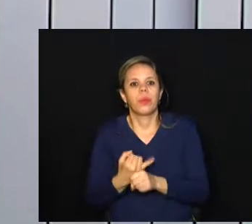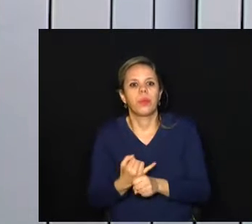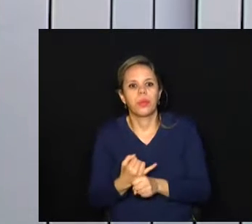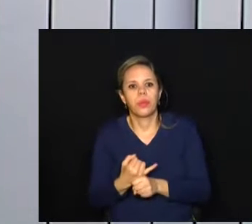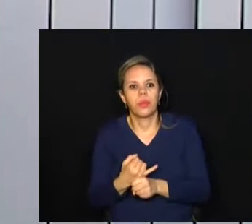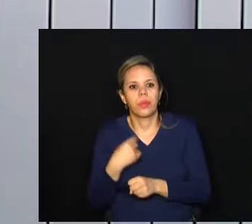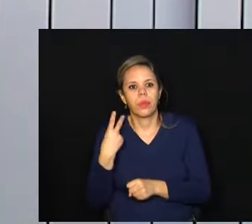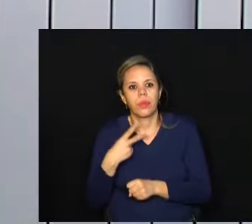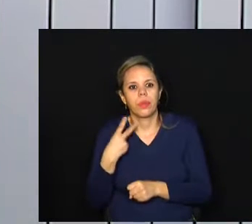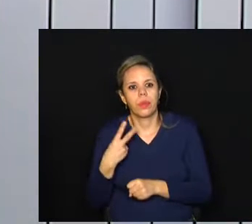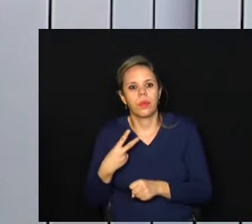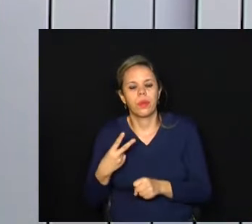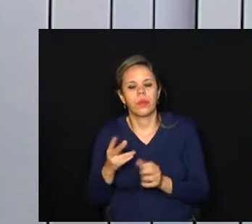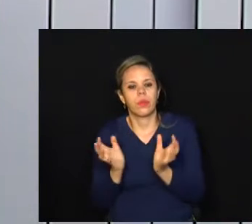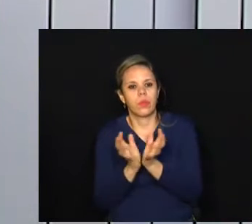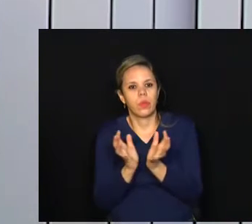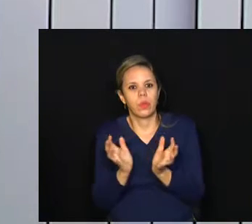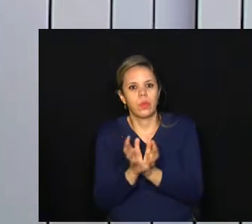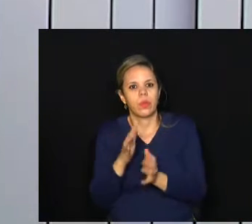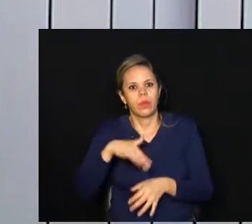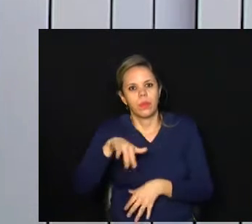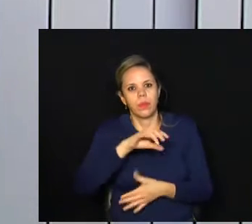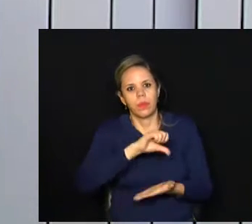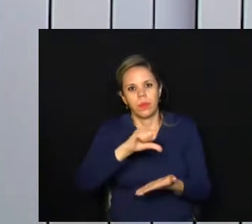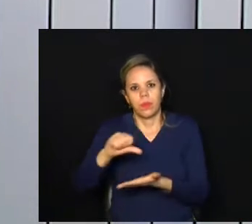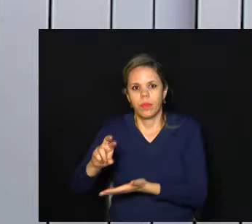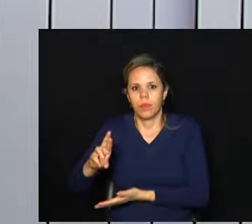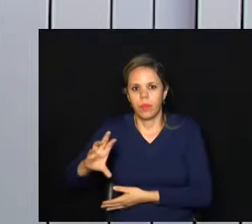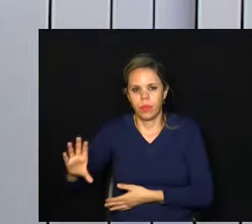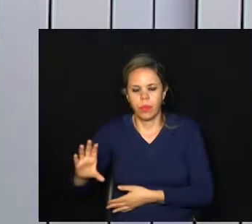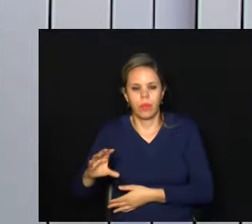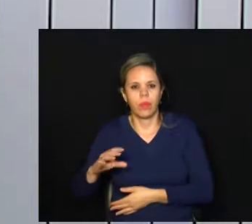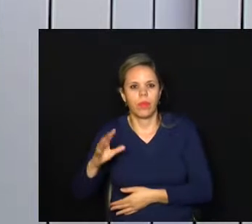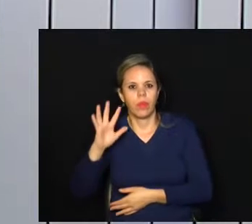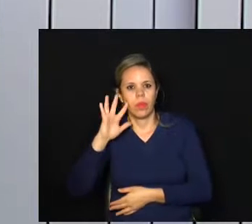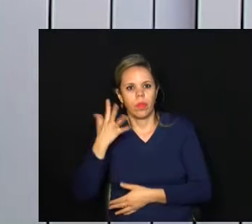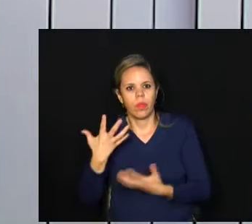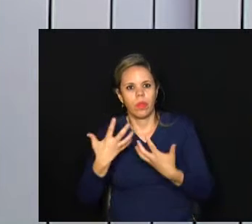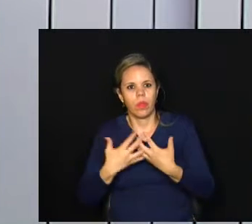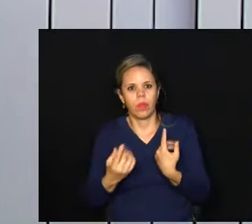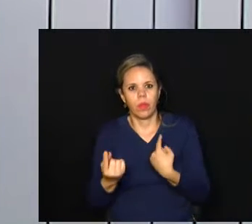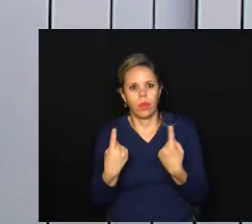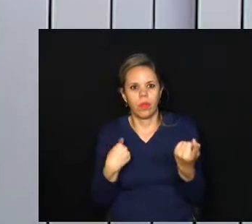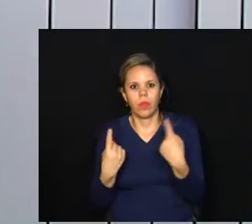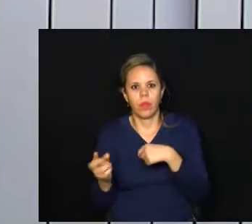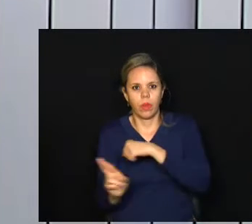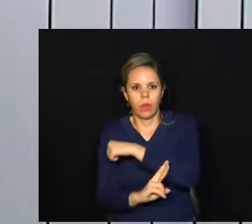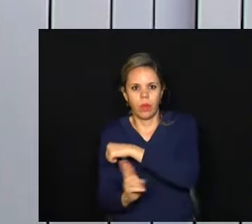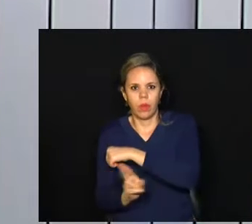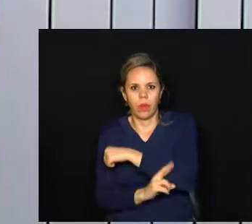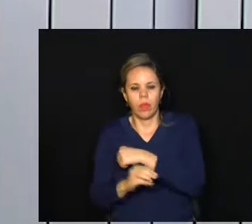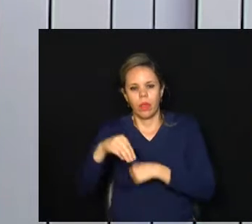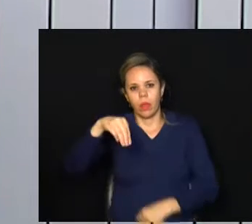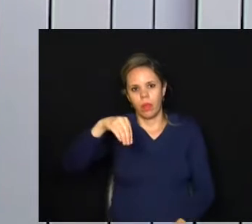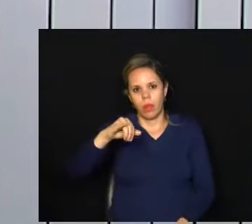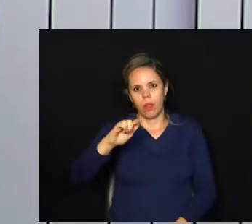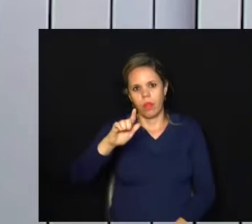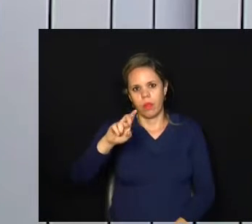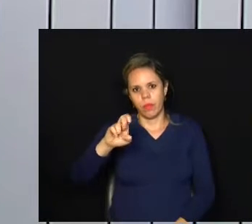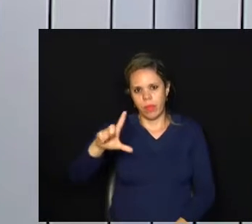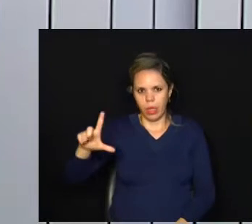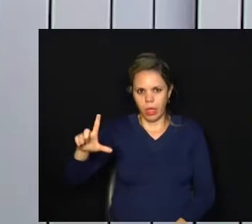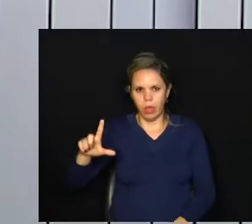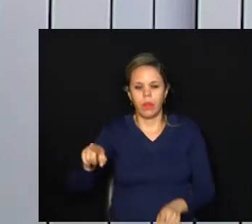Parlamento Metropolitano, discutiu soluções para a duplicação da rodovia Miguel Melhado e